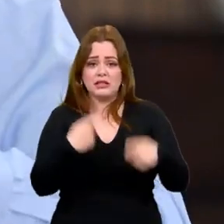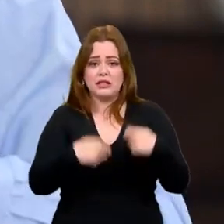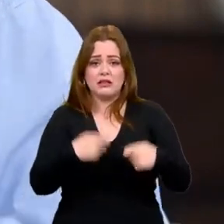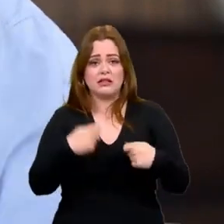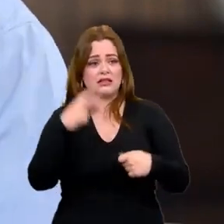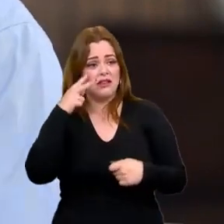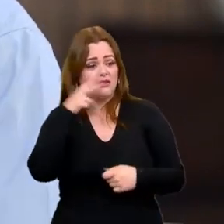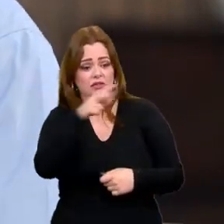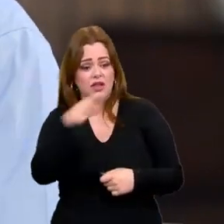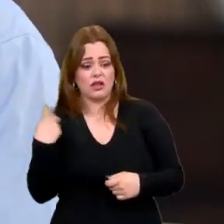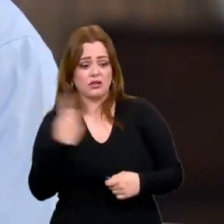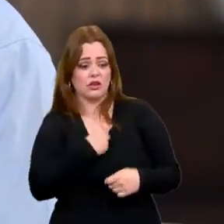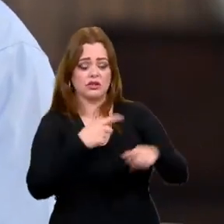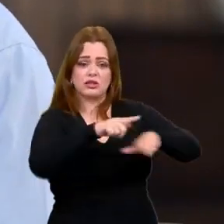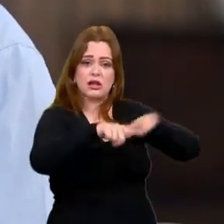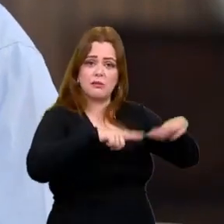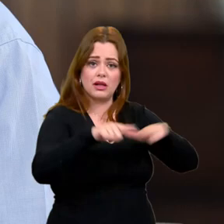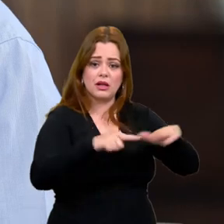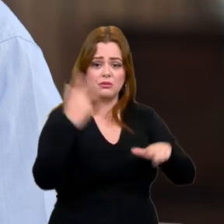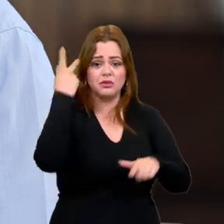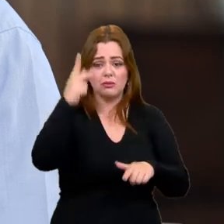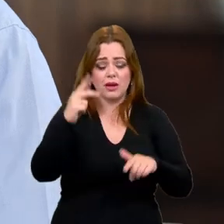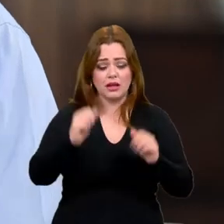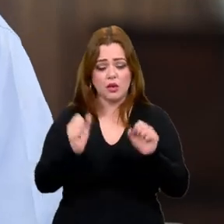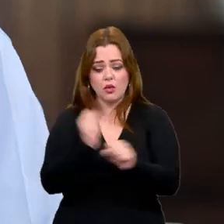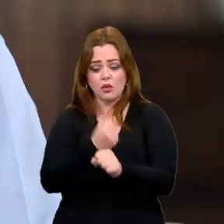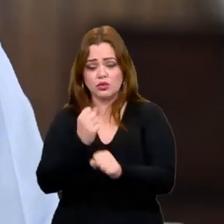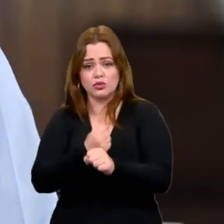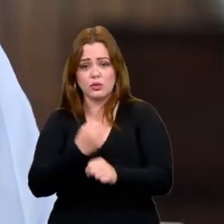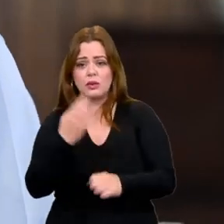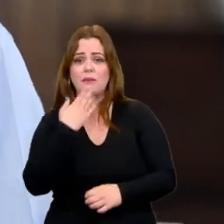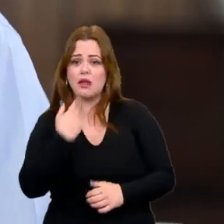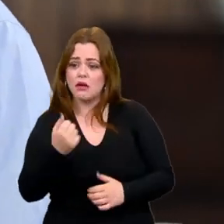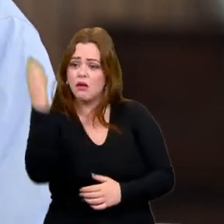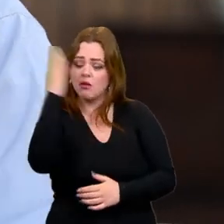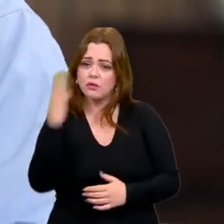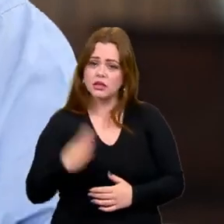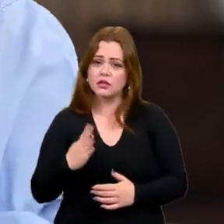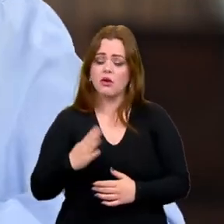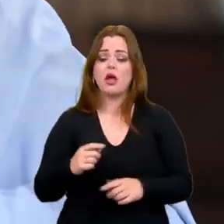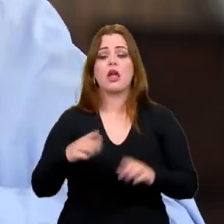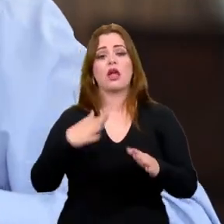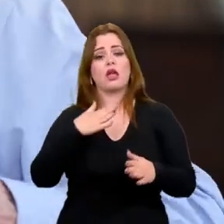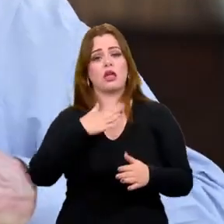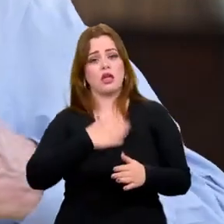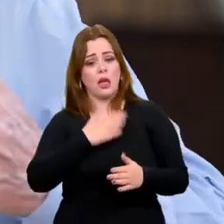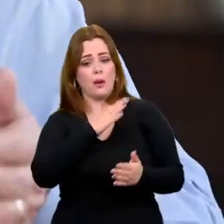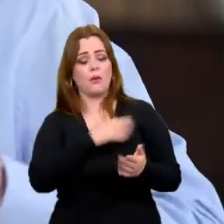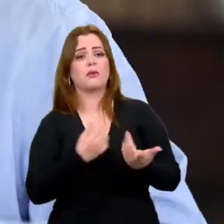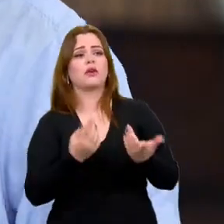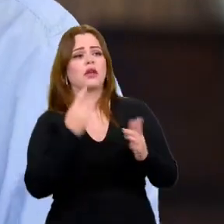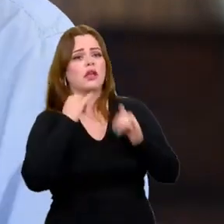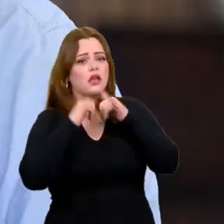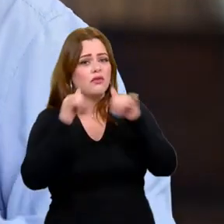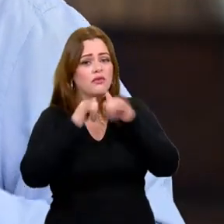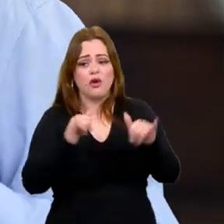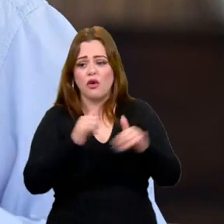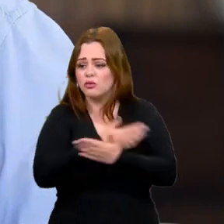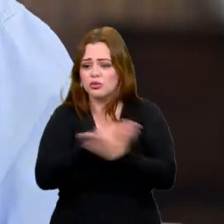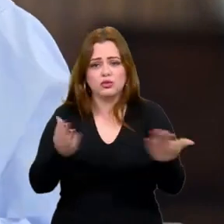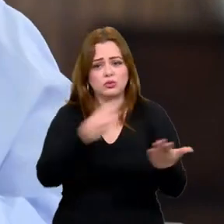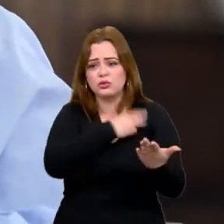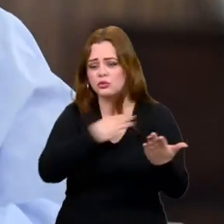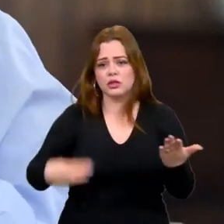E é isso que eu faço para os meus ministros pra mesma ministras sabe nada de ter medo de cara feia nada de ficar colocando ah mas tem dificuldade